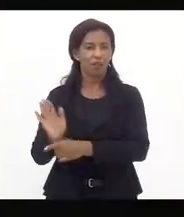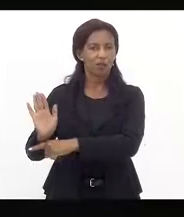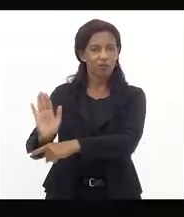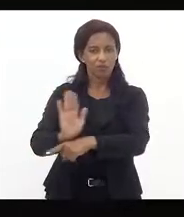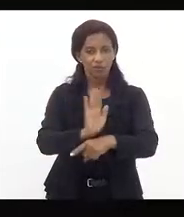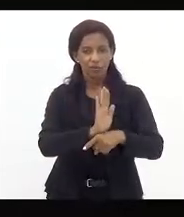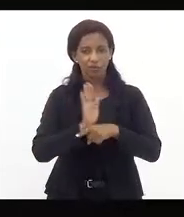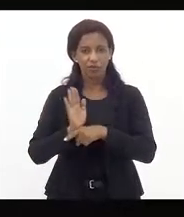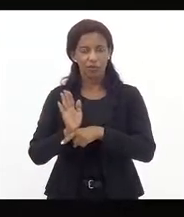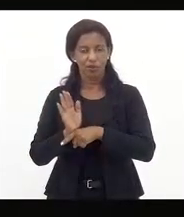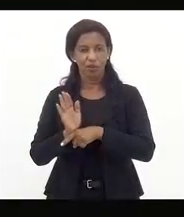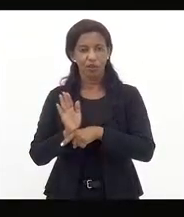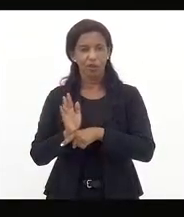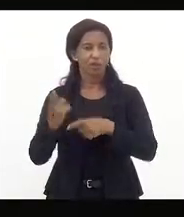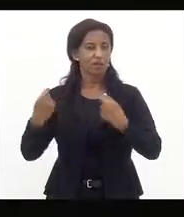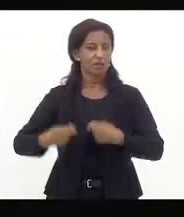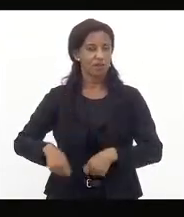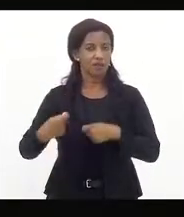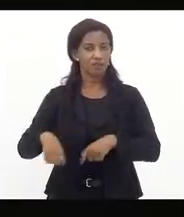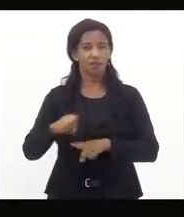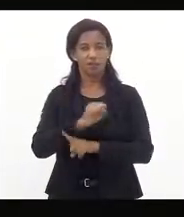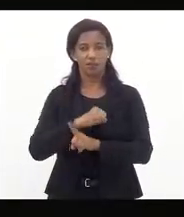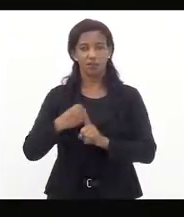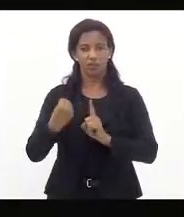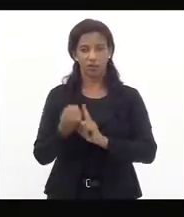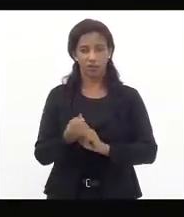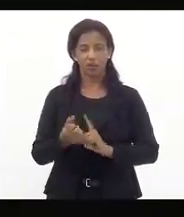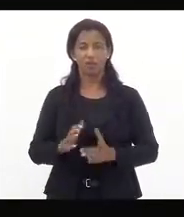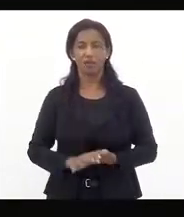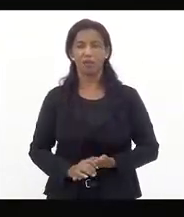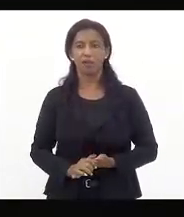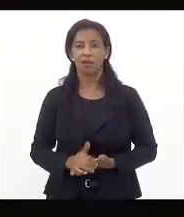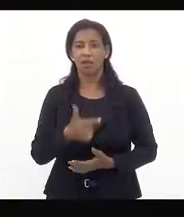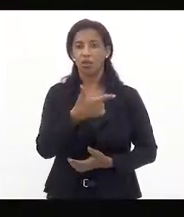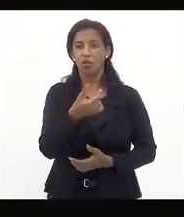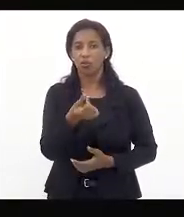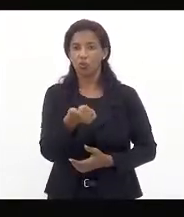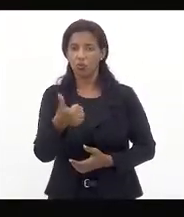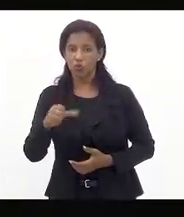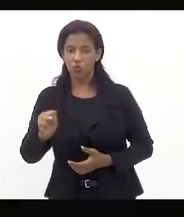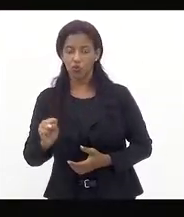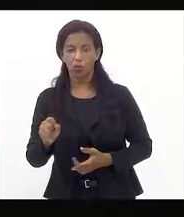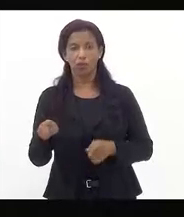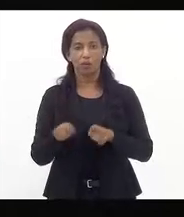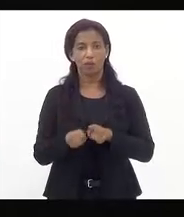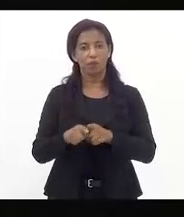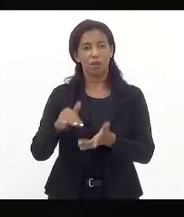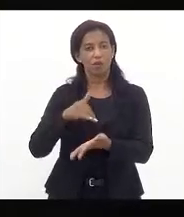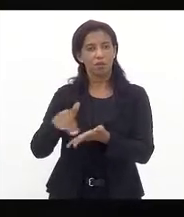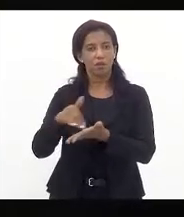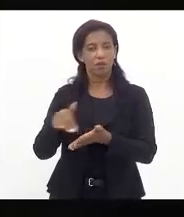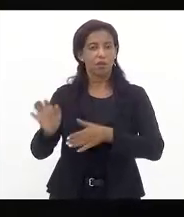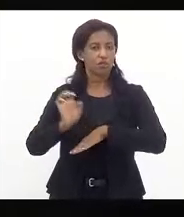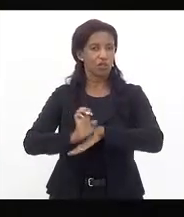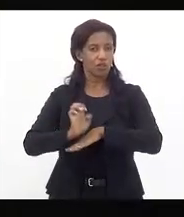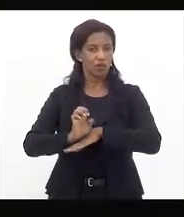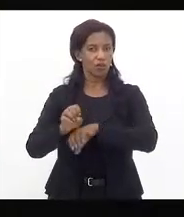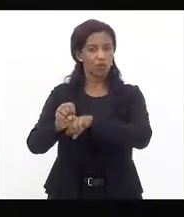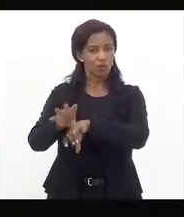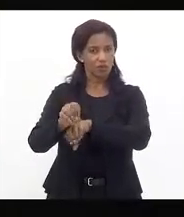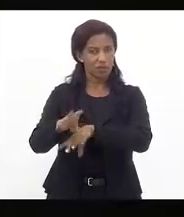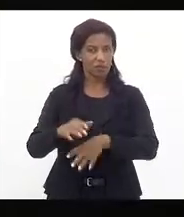atender às necessidades da sociedade. Em 2018, o levantamento da Secretaria Estadual de Educação